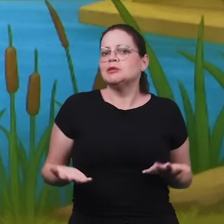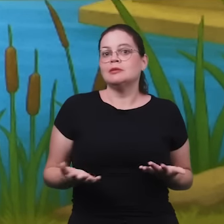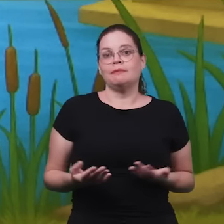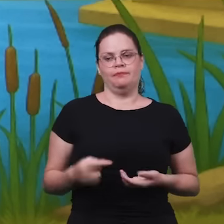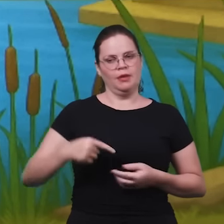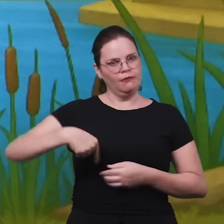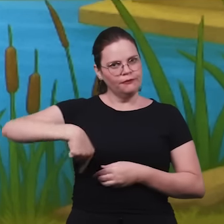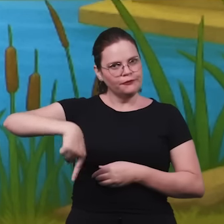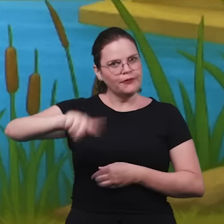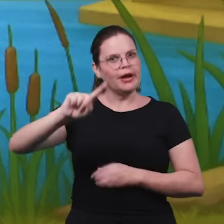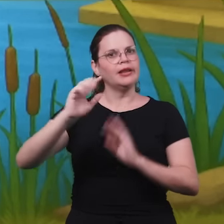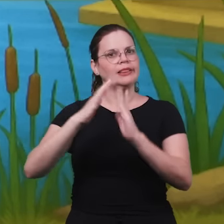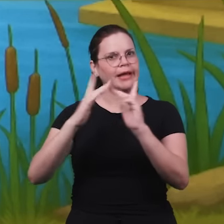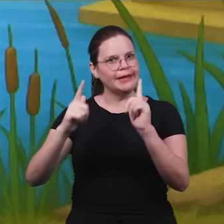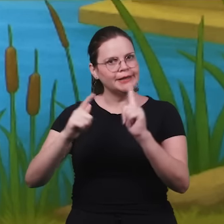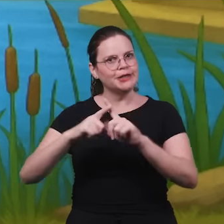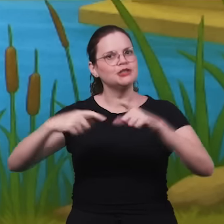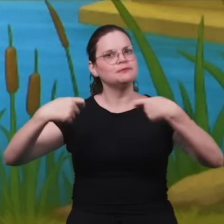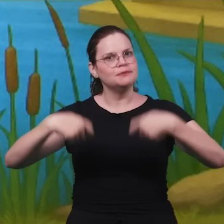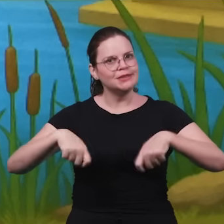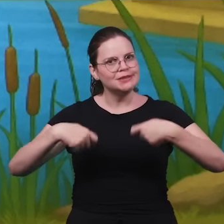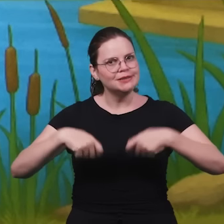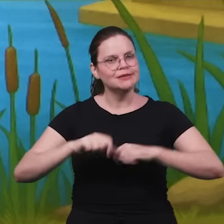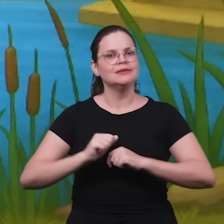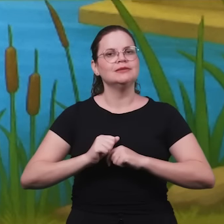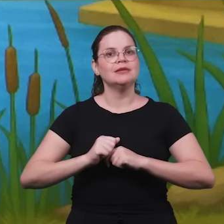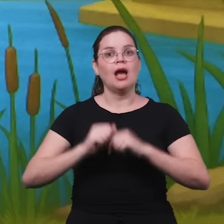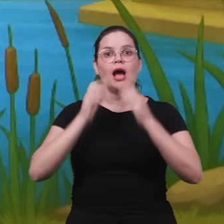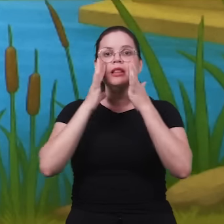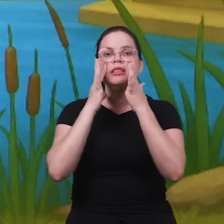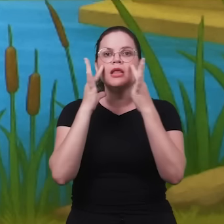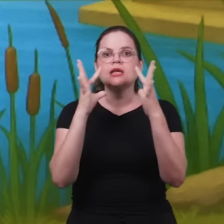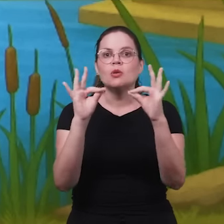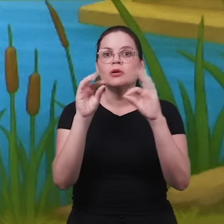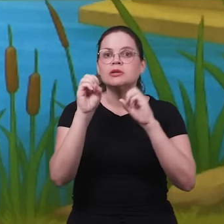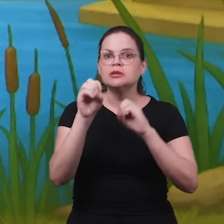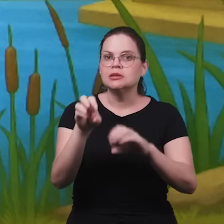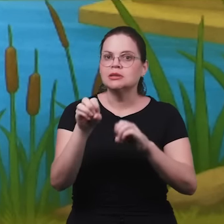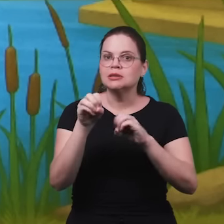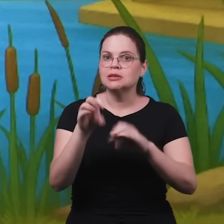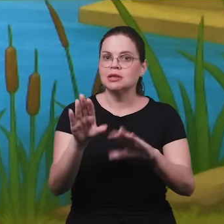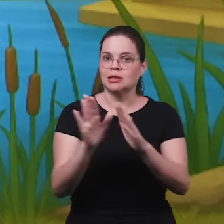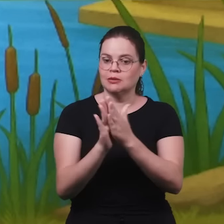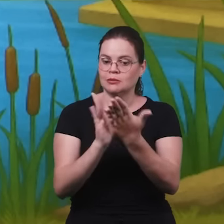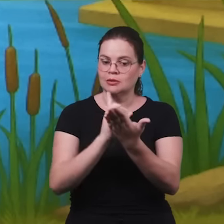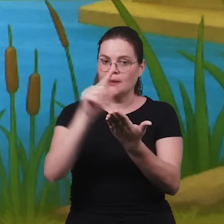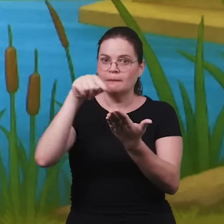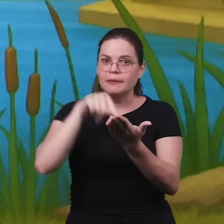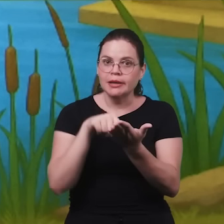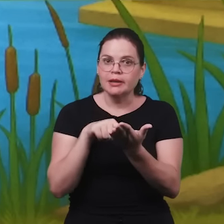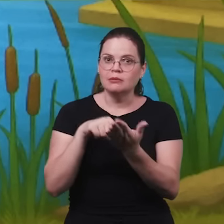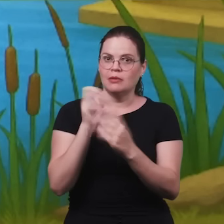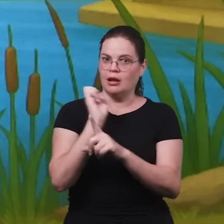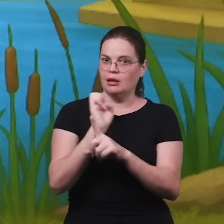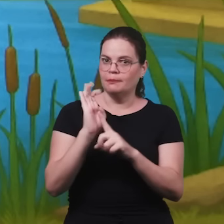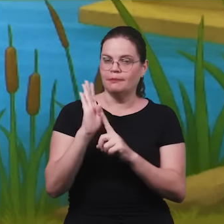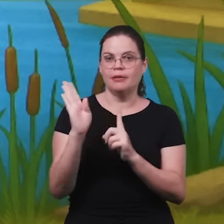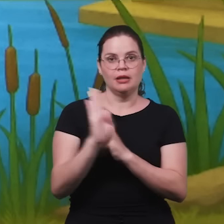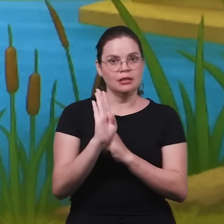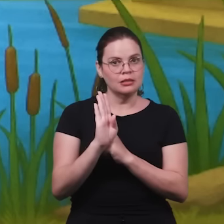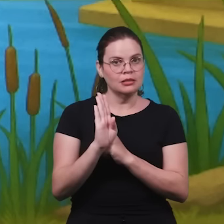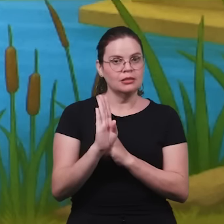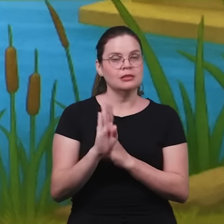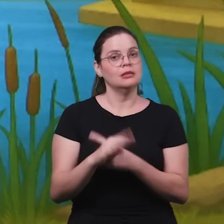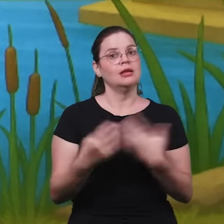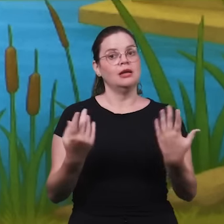alegria à casa do Senhor, quando prestamos atenção na palavra de Deus trazida na escola bíblica,